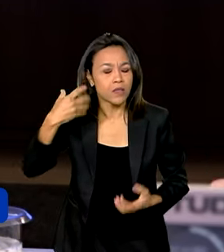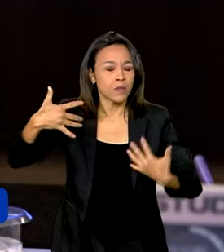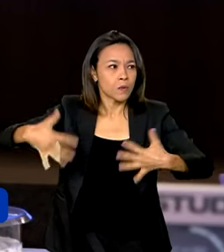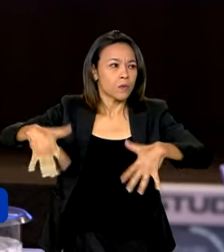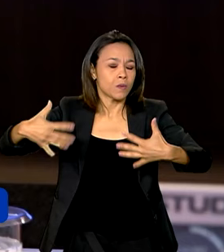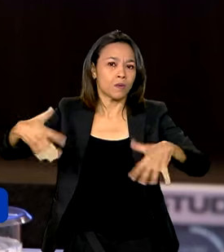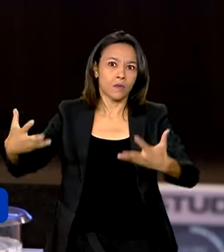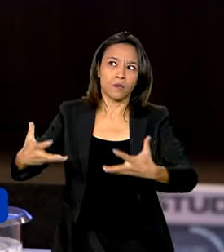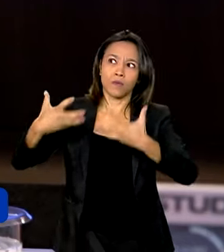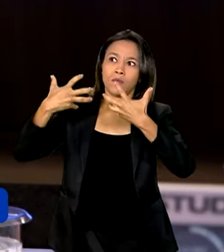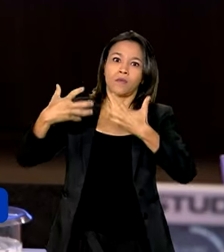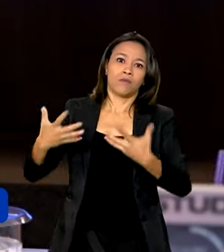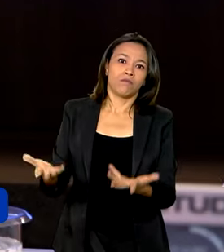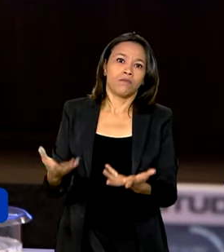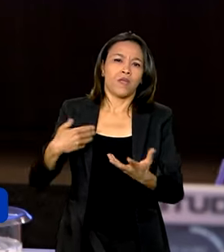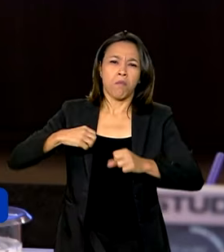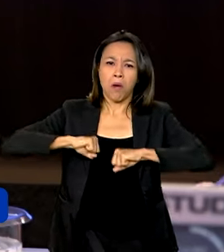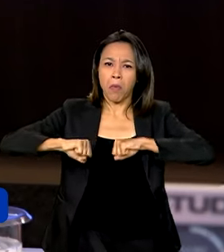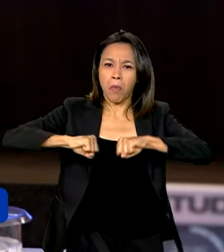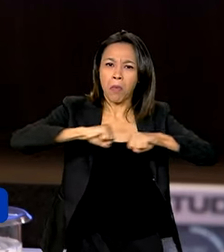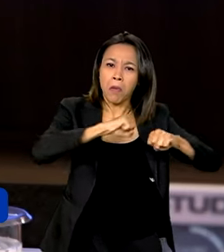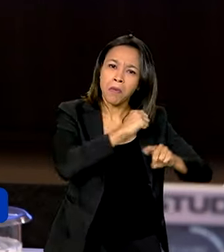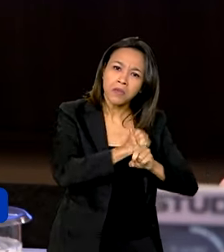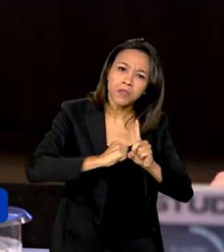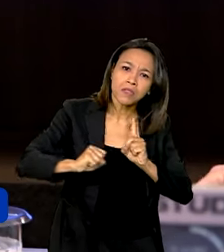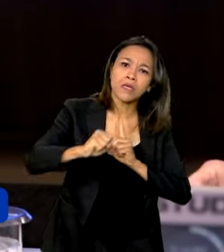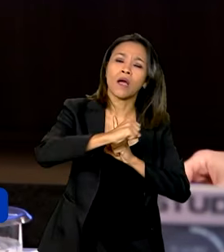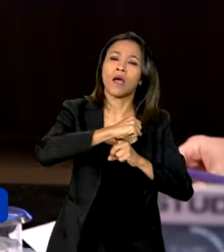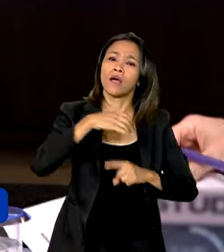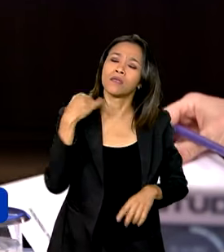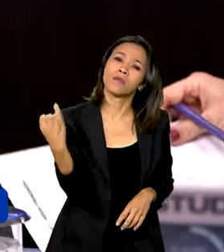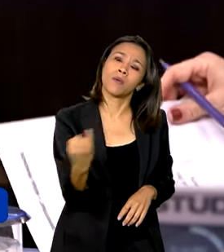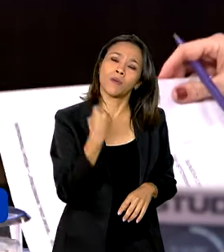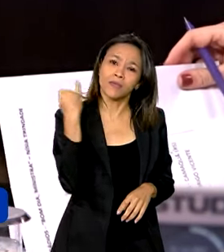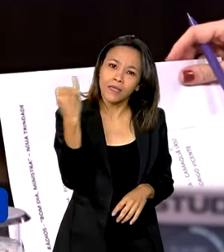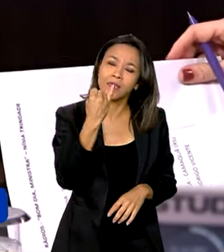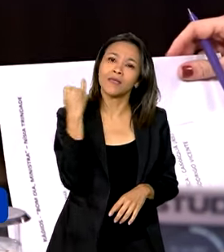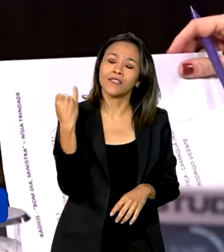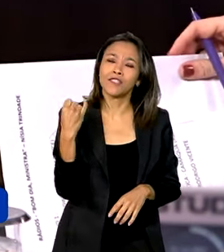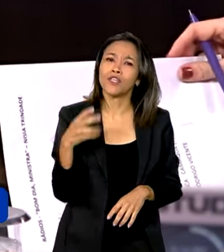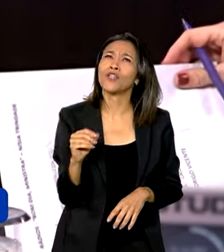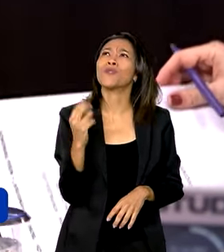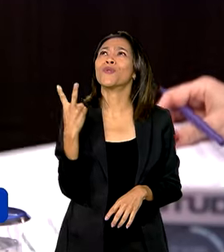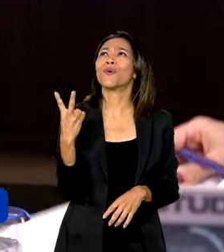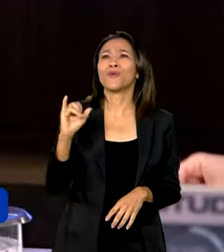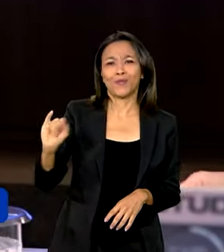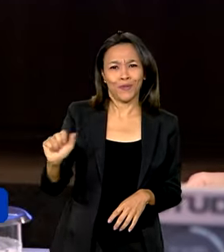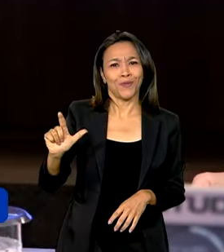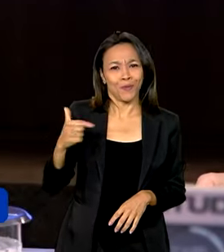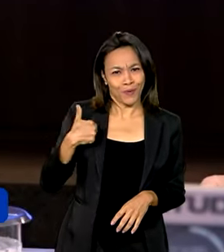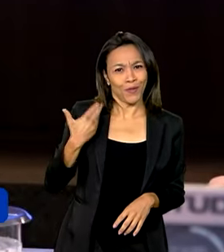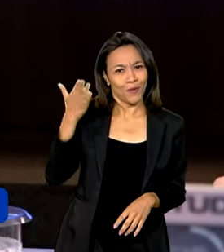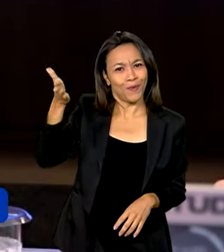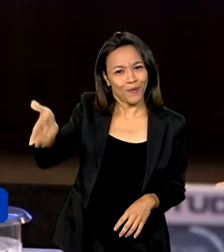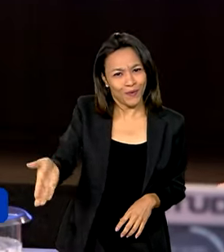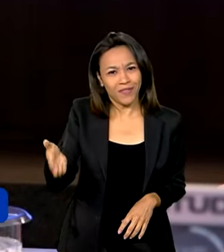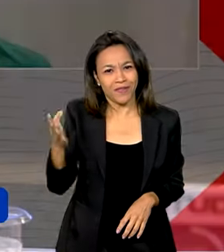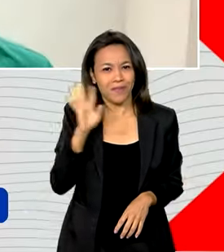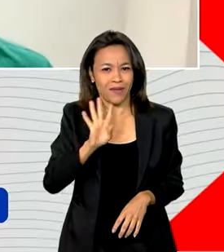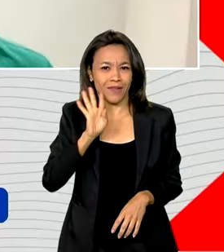vivas e uma movimento sociais importantes a es aí no 2 de julho foi a última vez e foi bem bacana